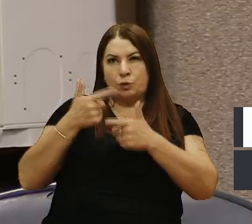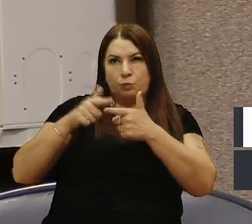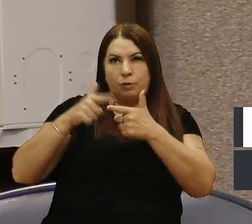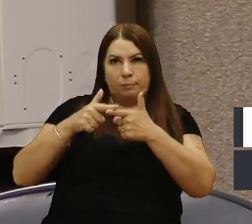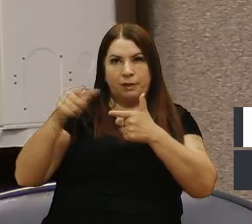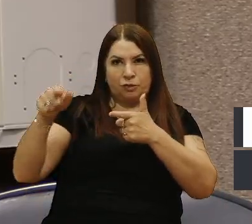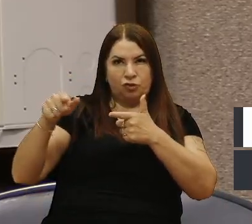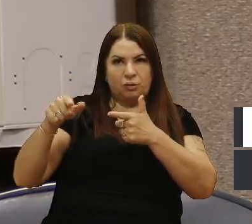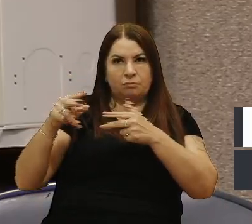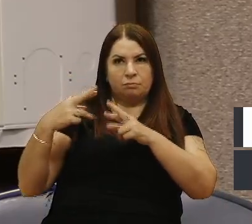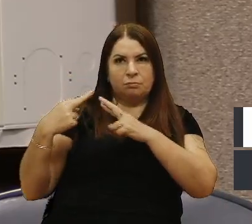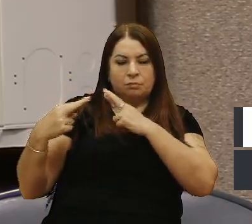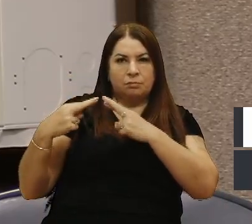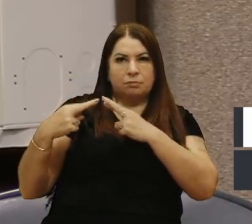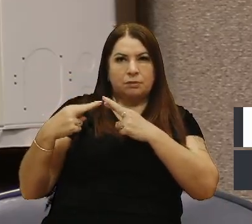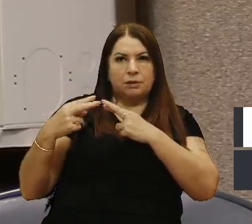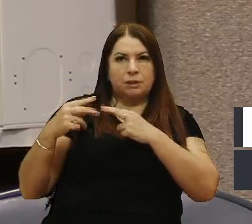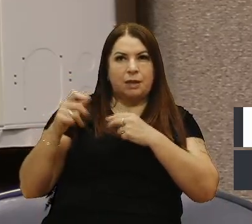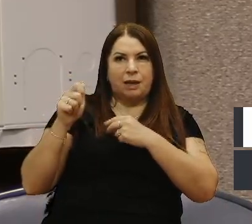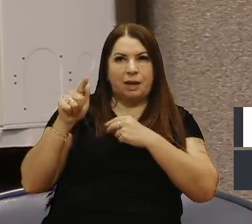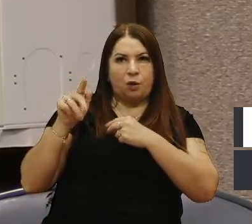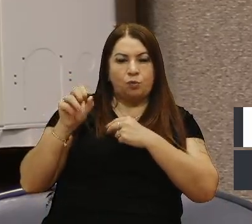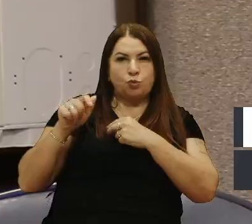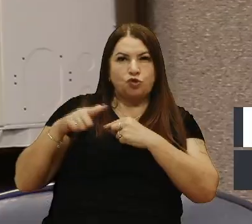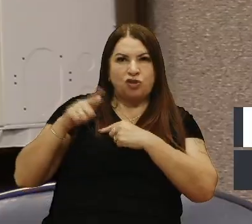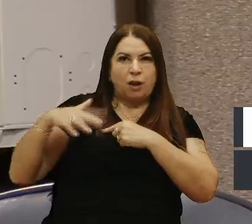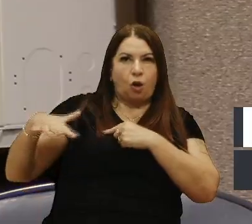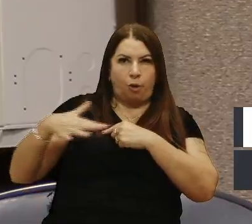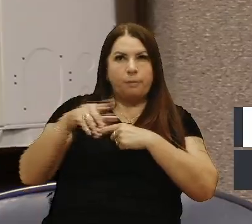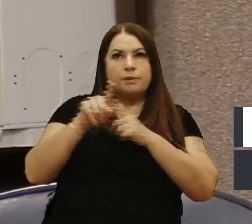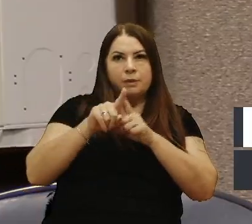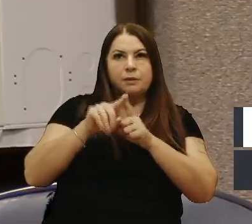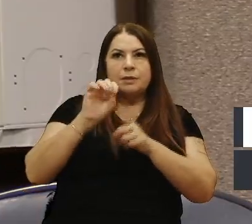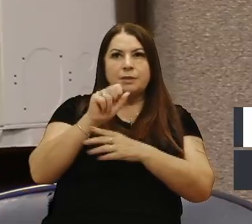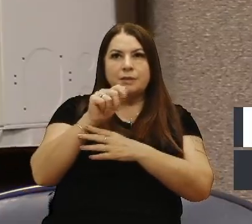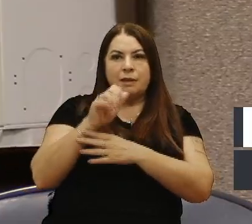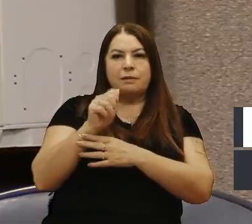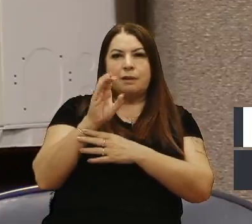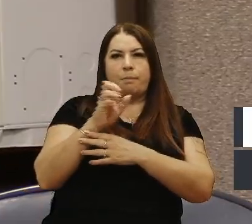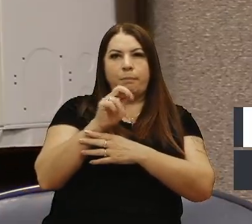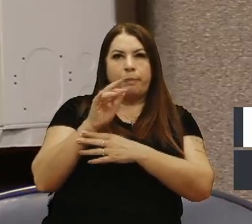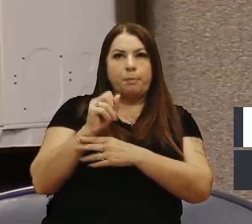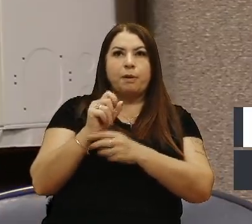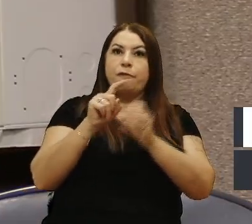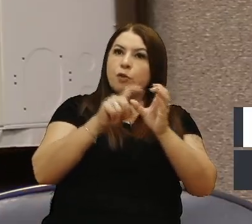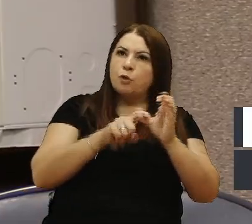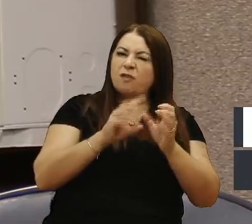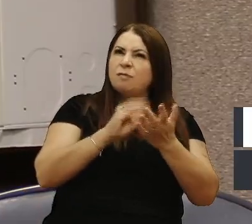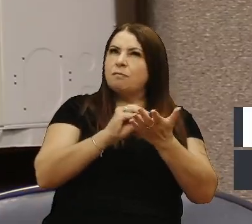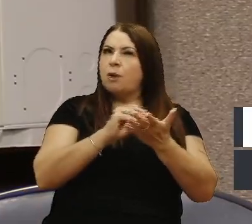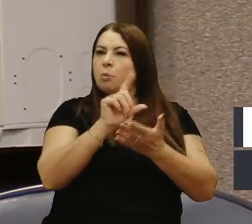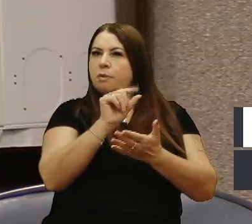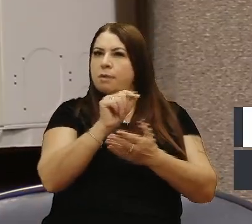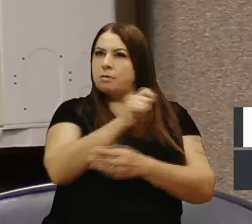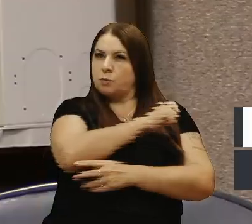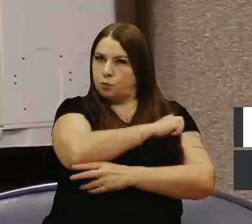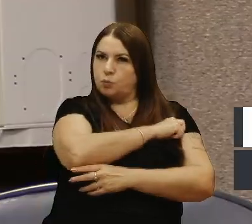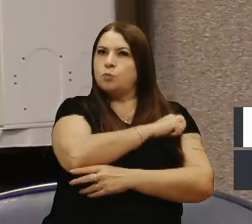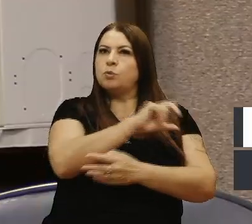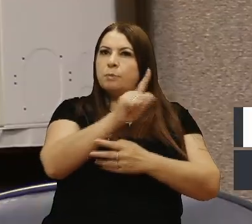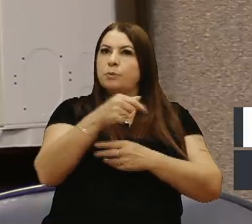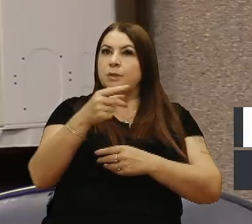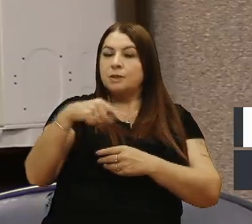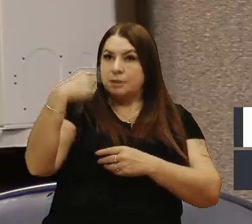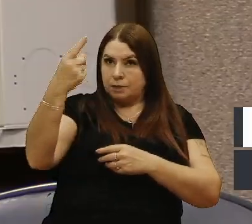nós tínhamos relacionados a Altos de Galópolis 100%, e Santa Bárbara ficou na pendência de alguns 10 alunos. Na sequência, numa